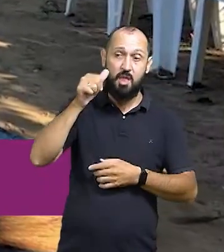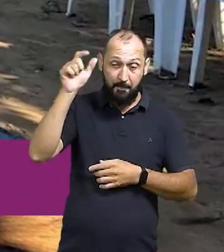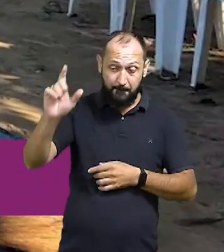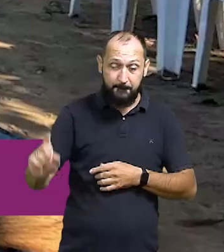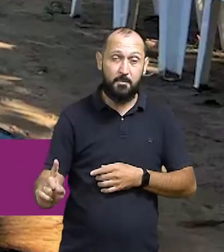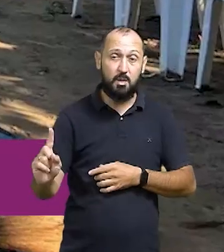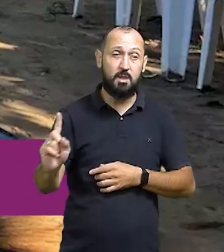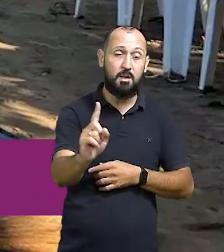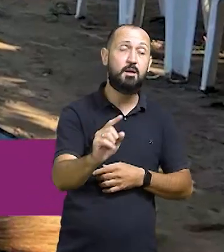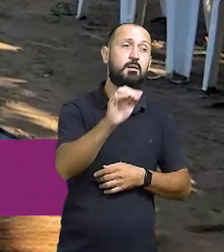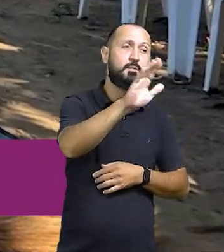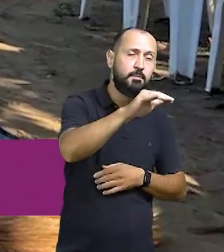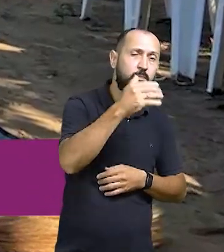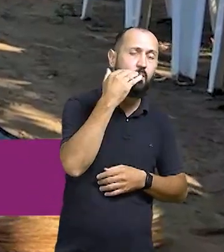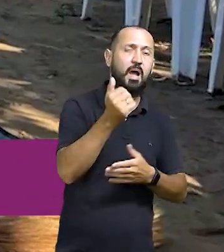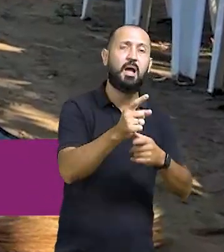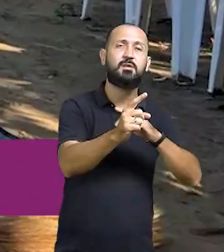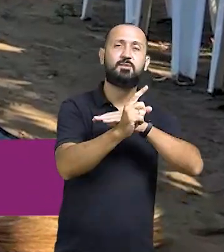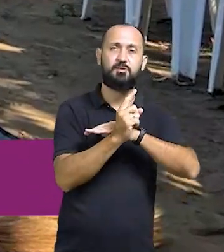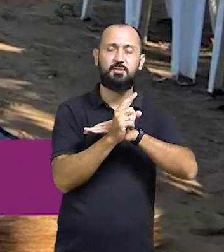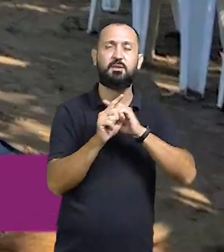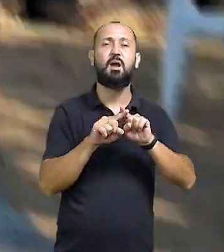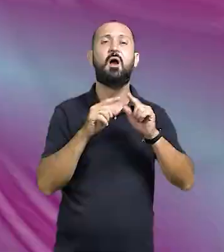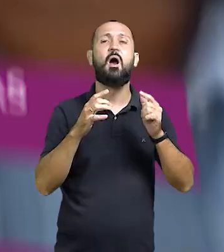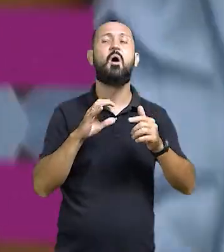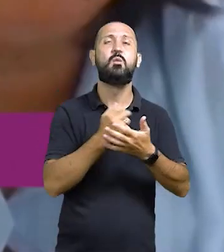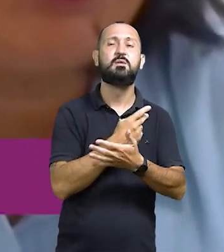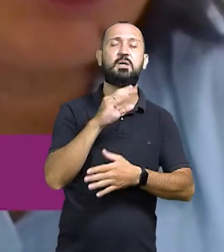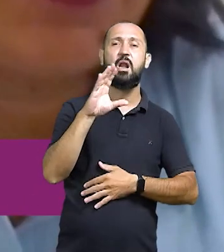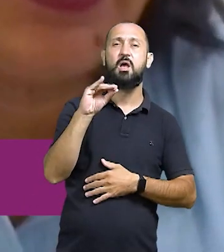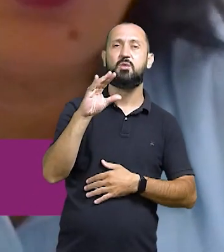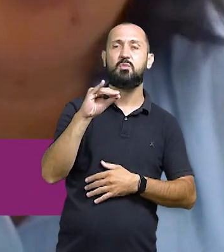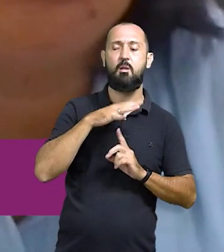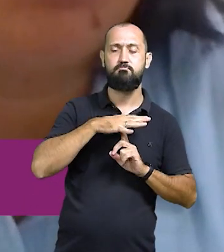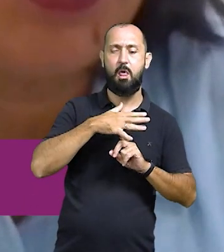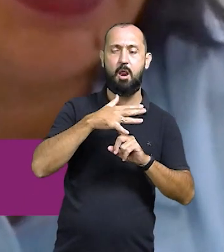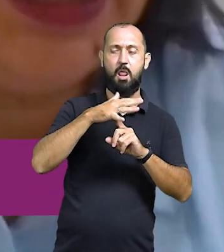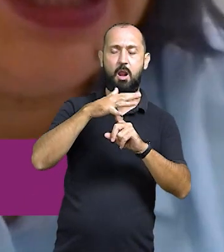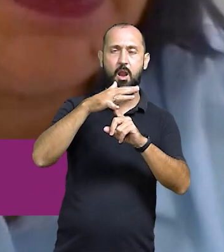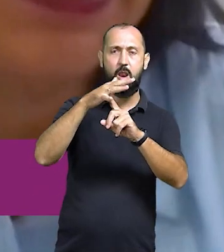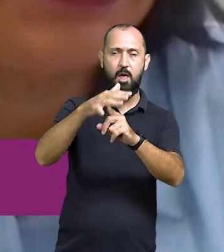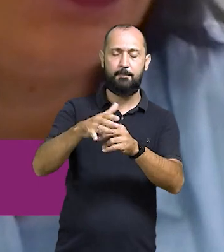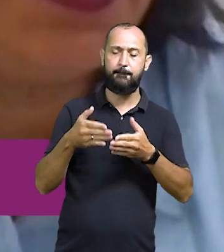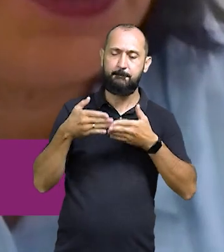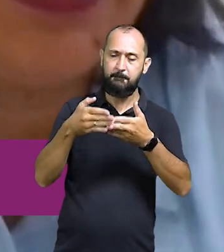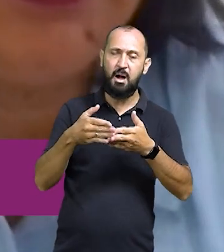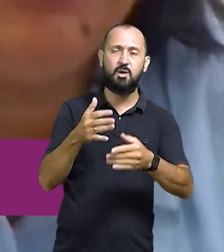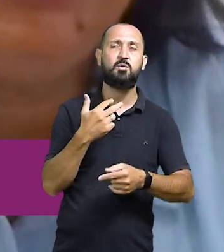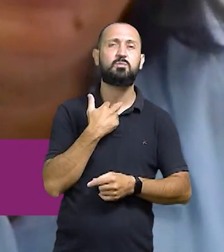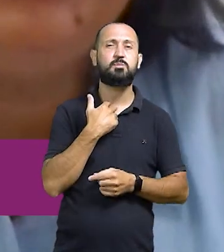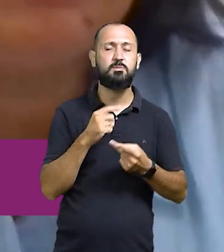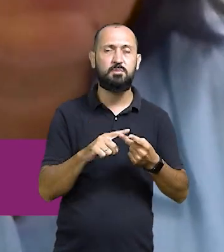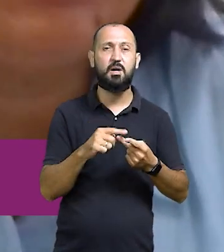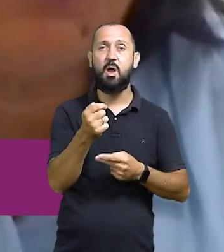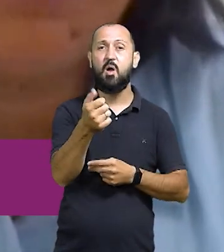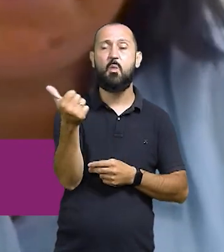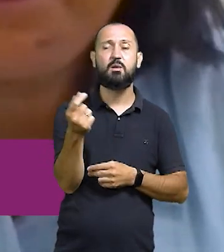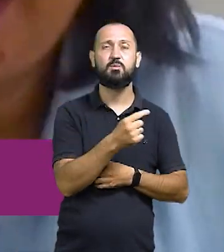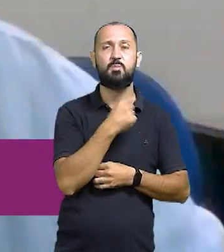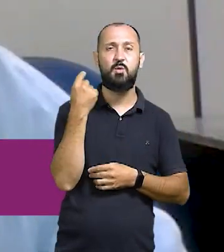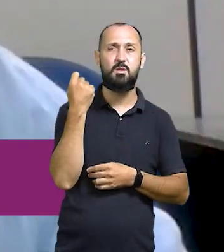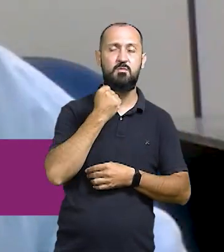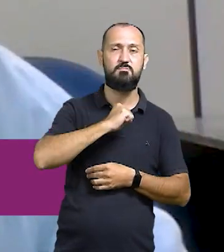a ideia é a gente aproximar dessas diversidades de realidade das mulheres, como vou dar um exemplo, no caso das